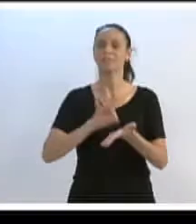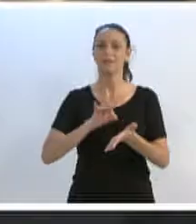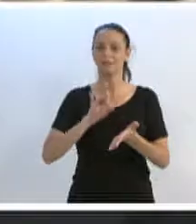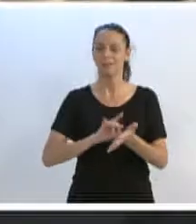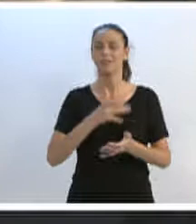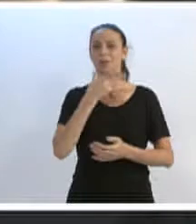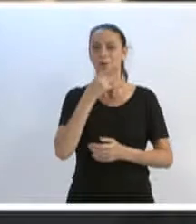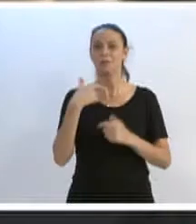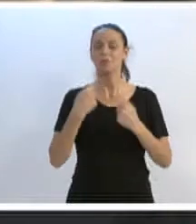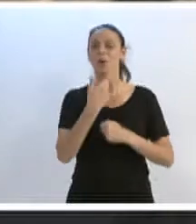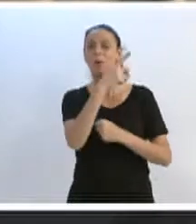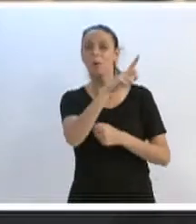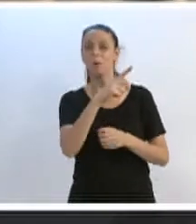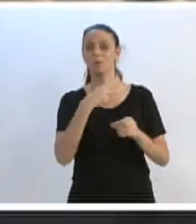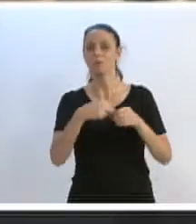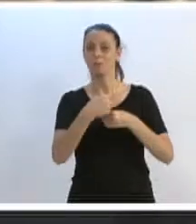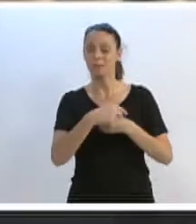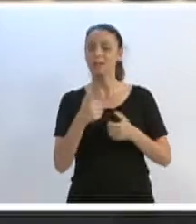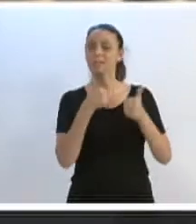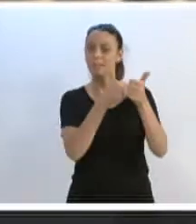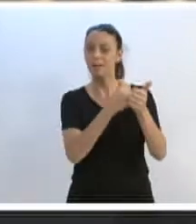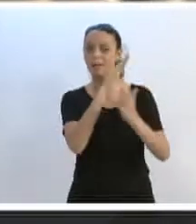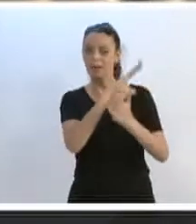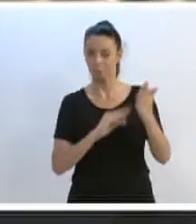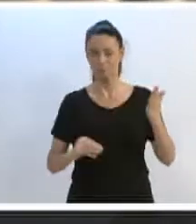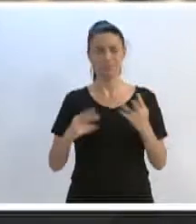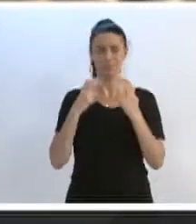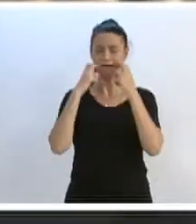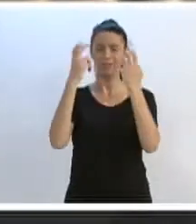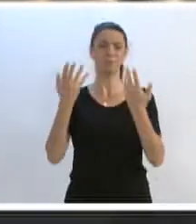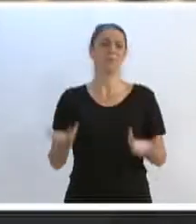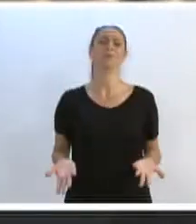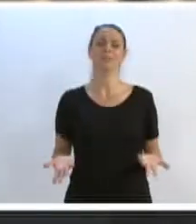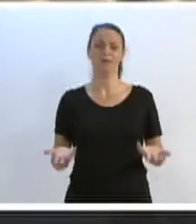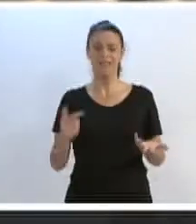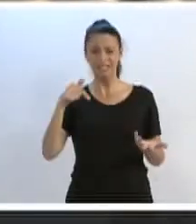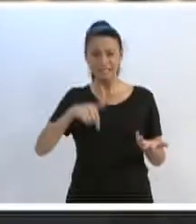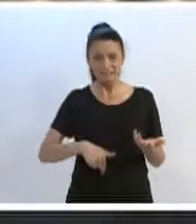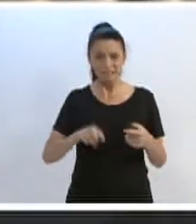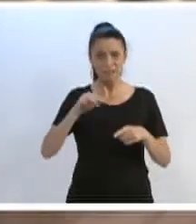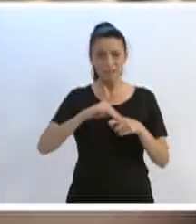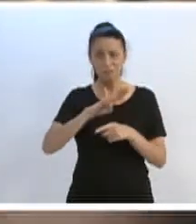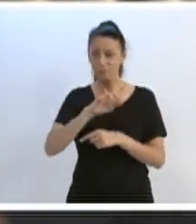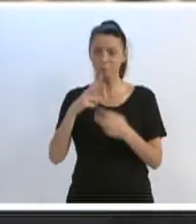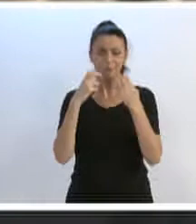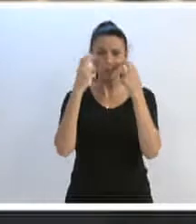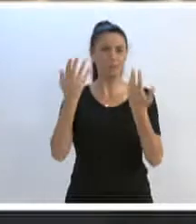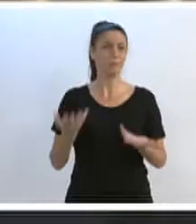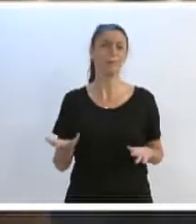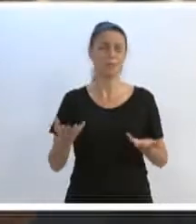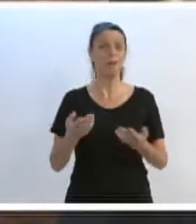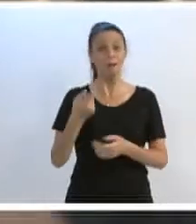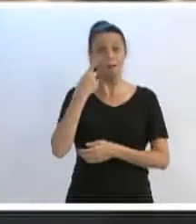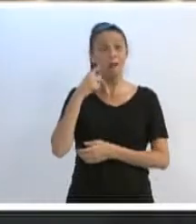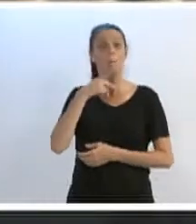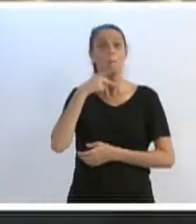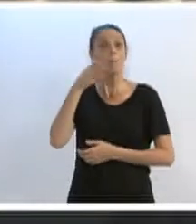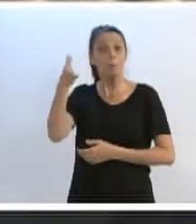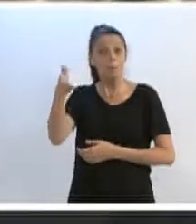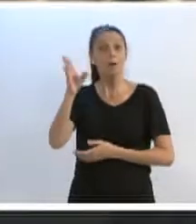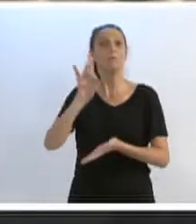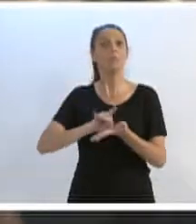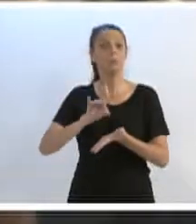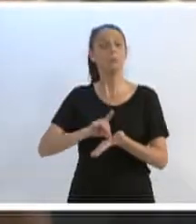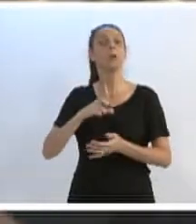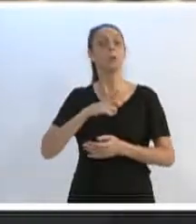práticas de outros municípios vizinhos aqui. É uma vergonha o que acontece no município de Blumenau. Olha o exemplo aí de Pomerode, que faz lá o Bota Fora